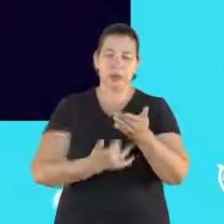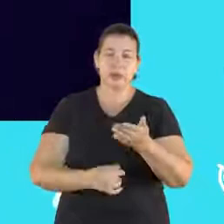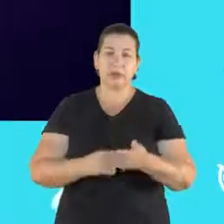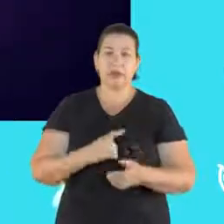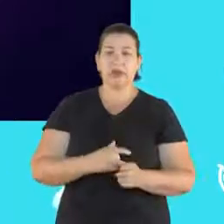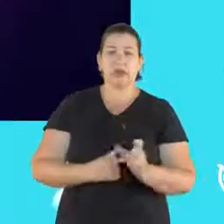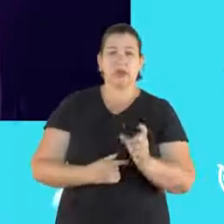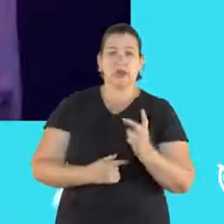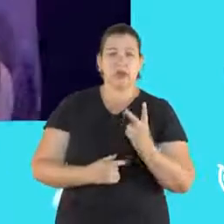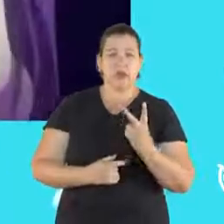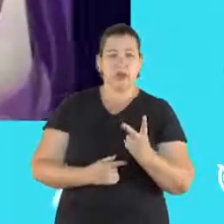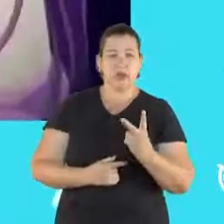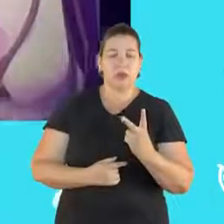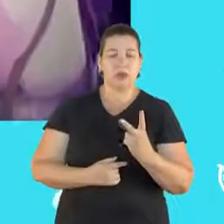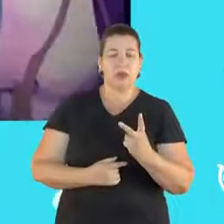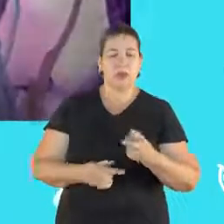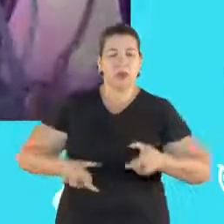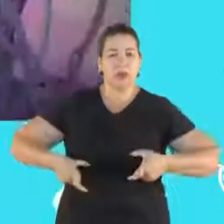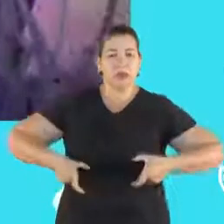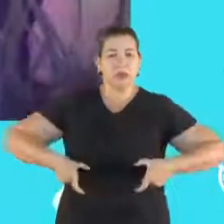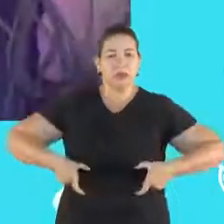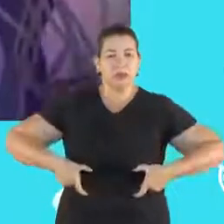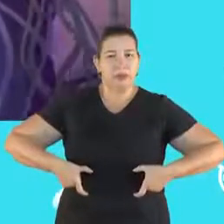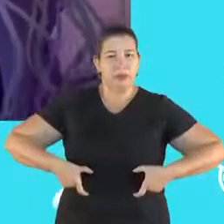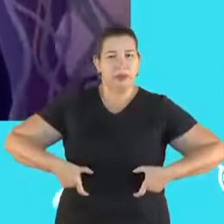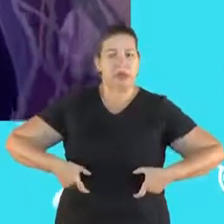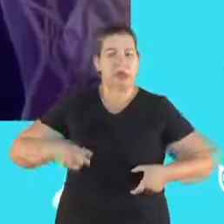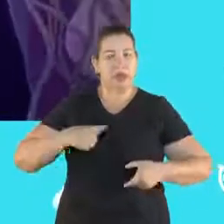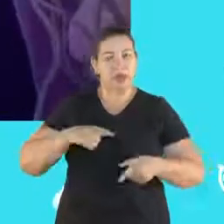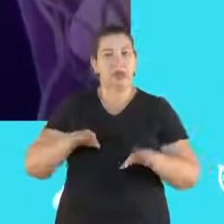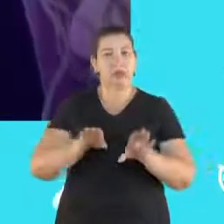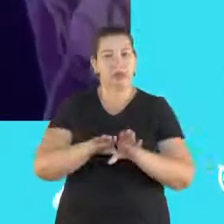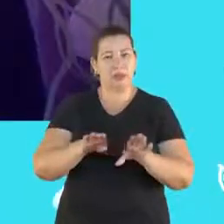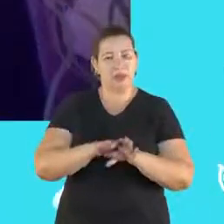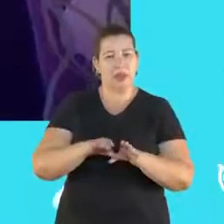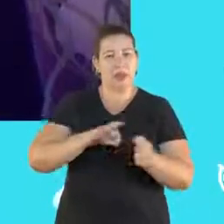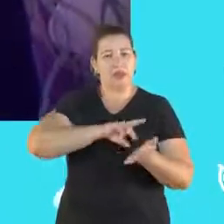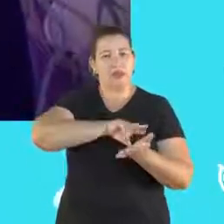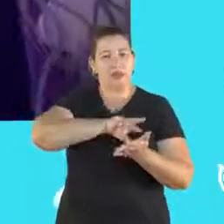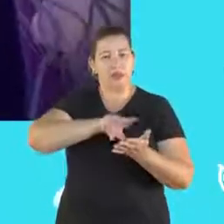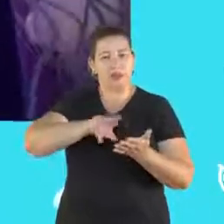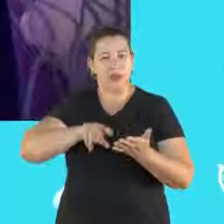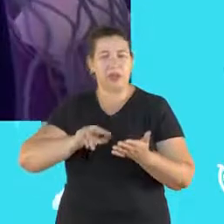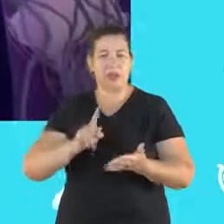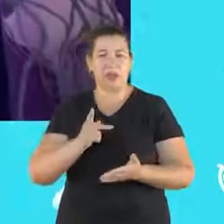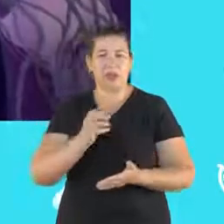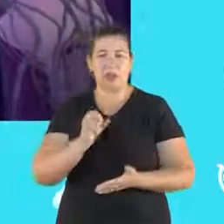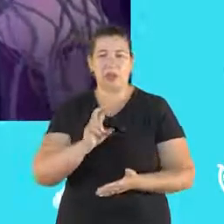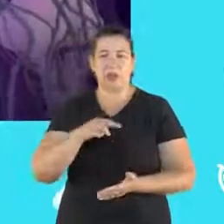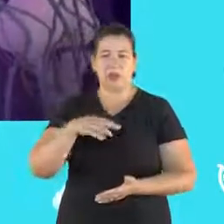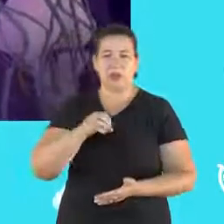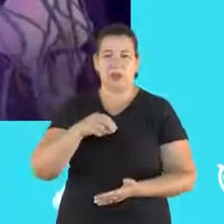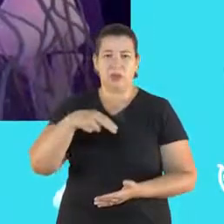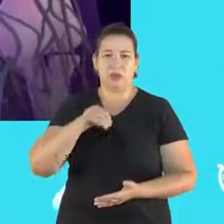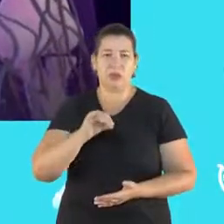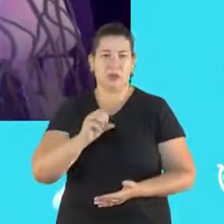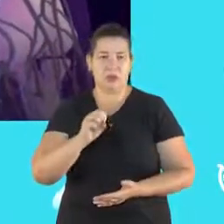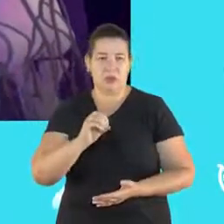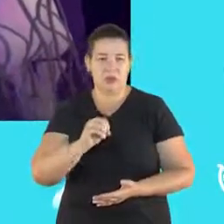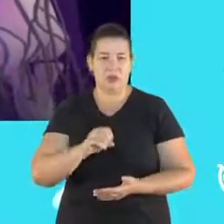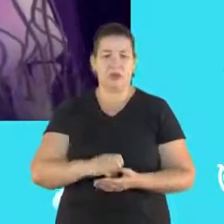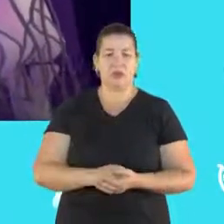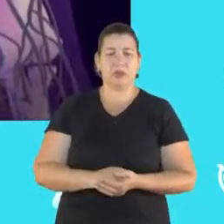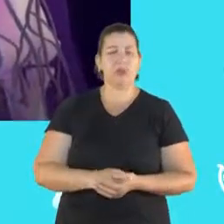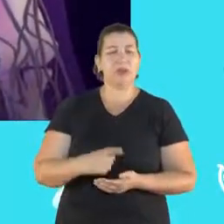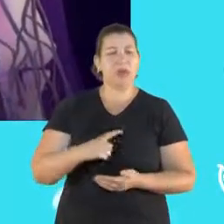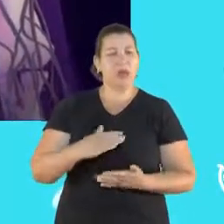uma no topo de cada rim. As adrenais secretam diversos hormônios, como epinefrina, aldosterona e cortisol.